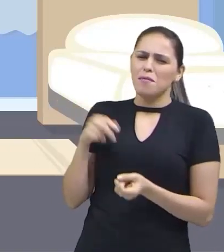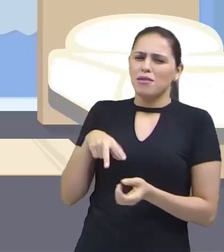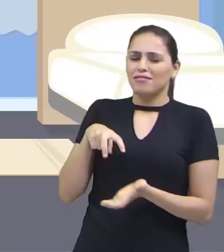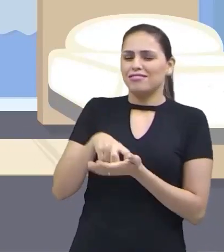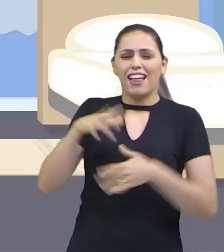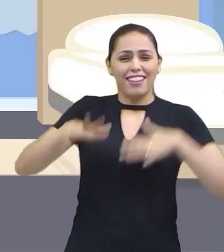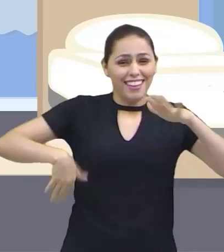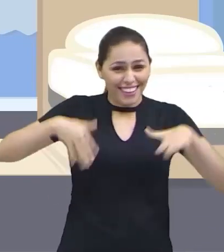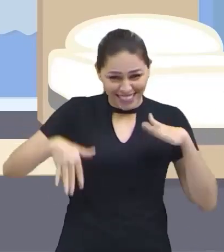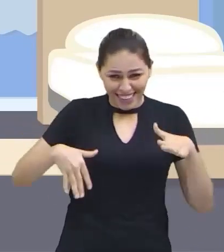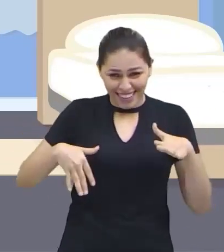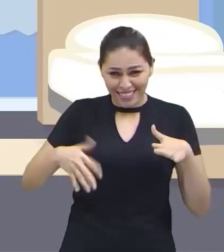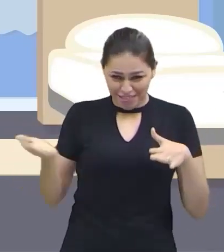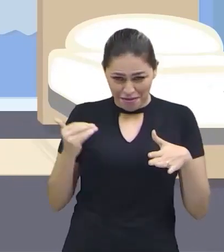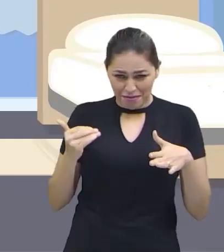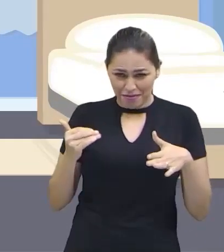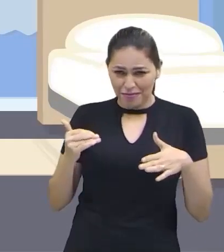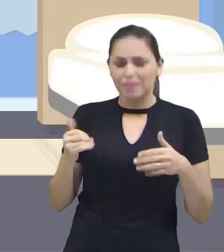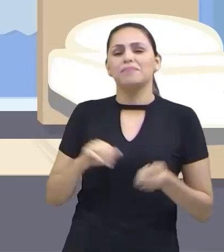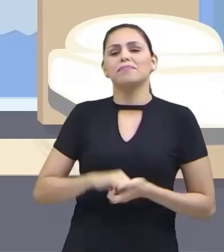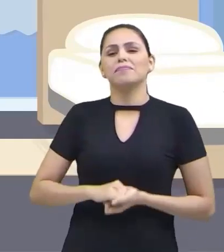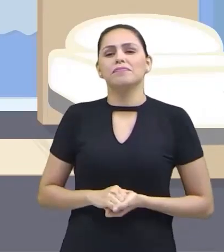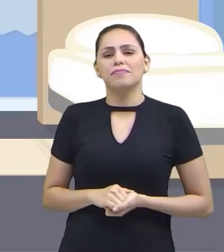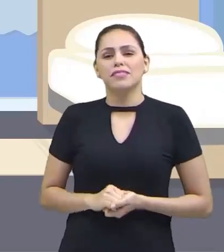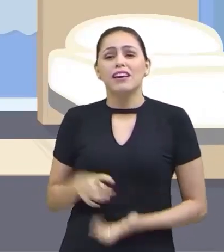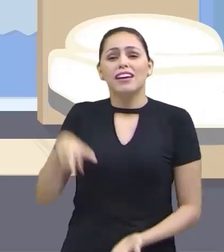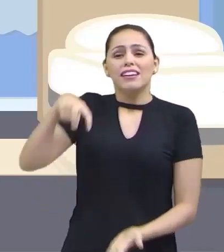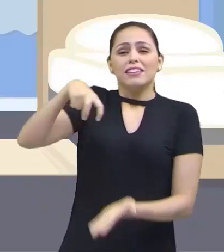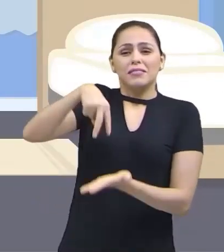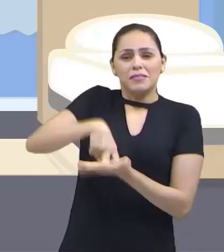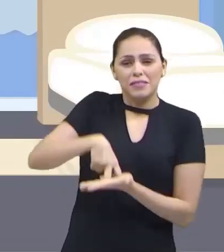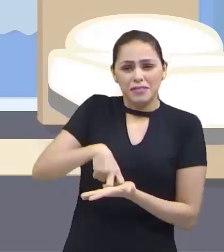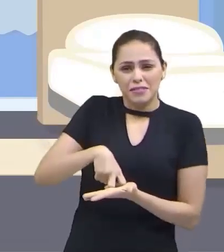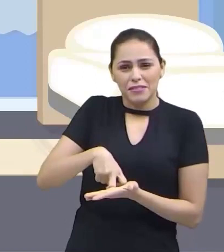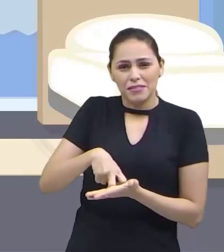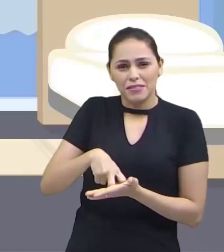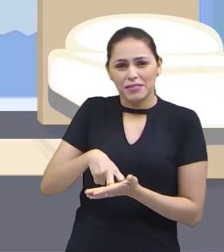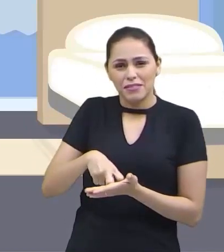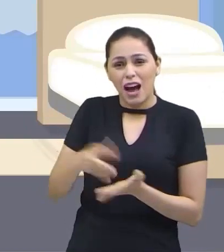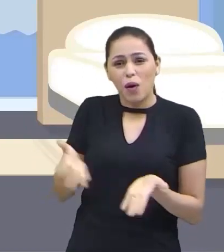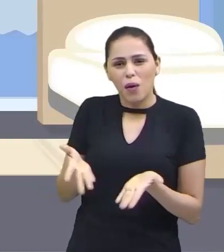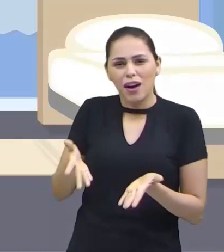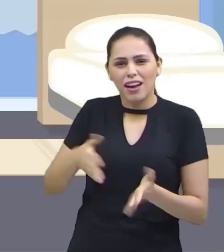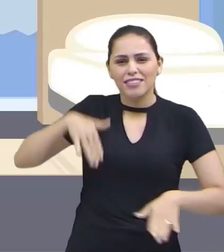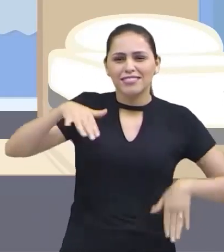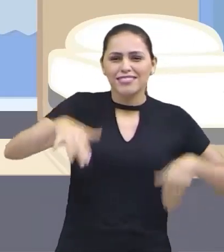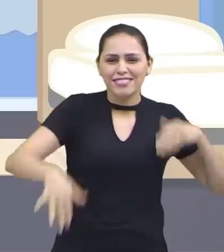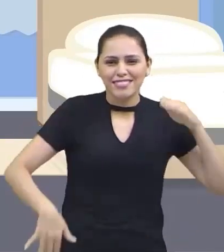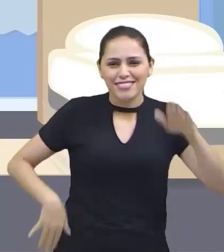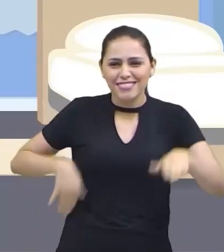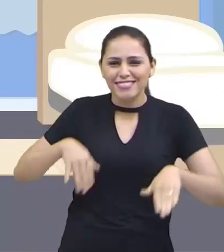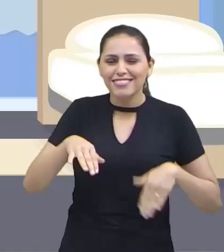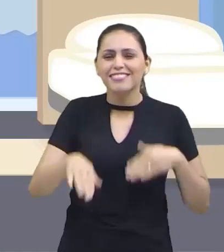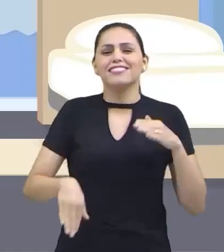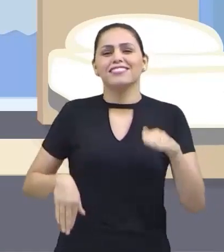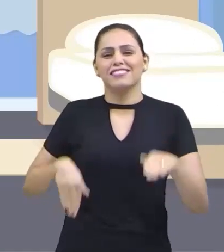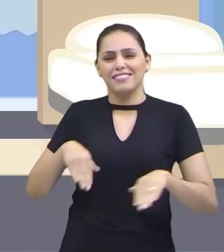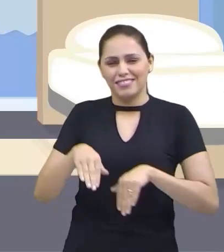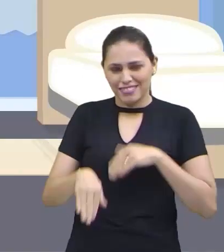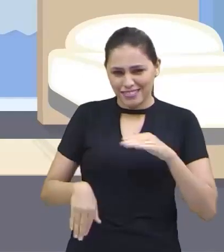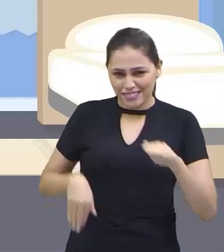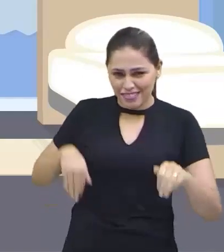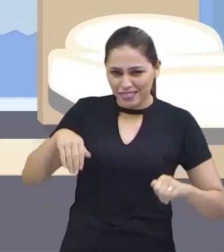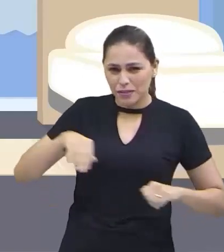aqui e nadar no nosso igarapé? Vamos lá. Prepara, pulou. Tchum! E nada. Nada. E